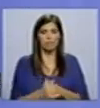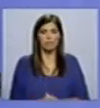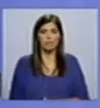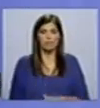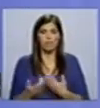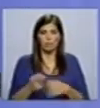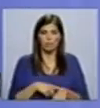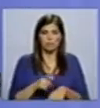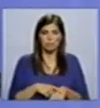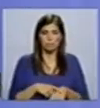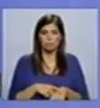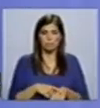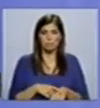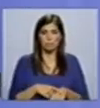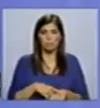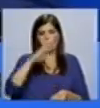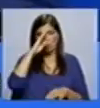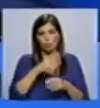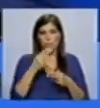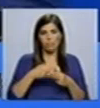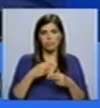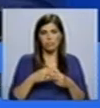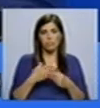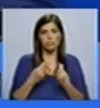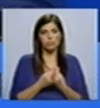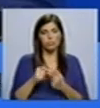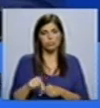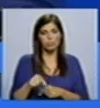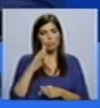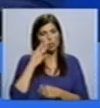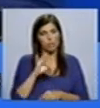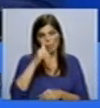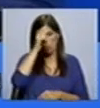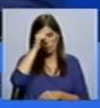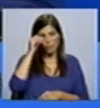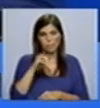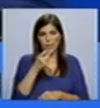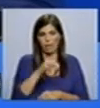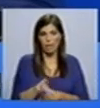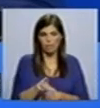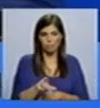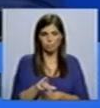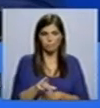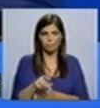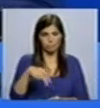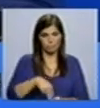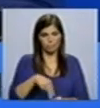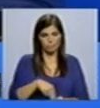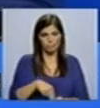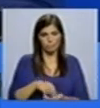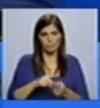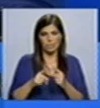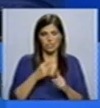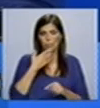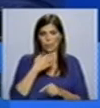Altura agora para a rubrica Última Fronteira. Está connosco, como é habitual ao domingo, o Miguel Gonçalves, a partir dos estúdios em Castelo